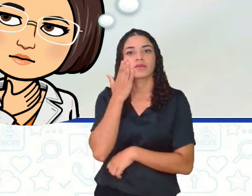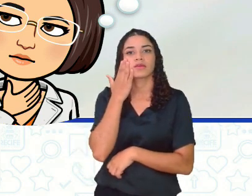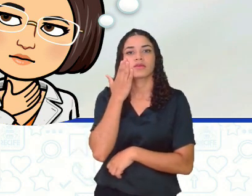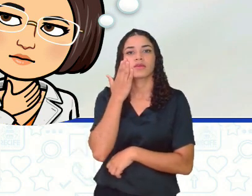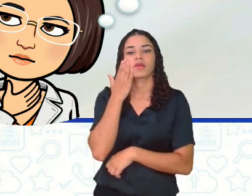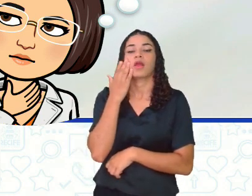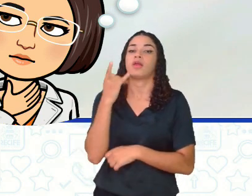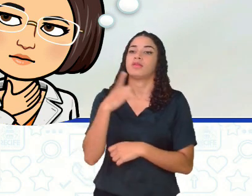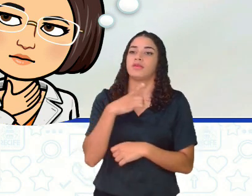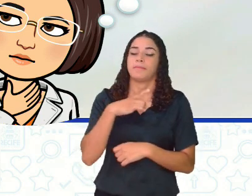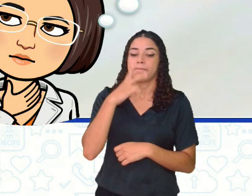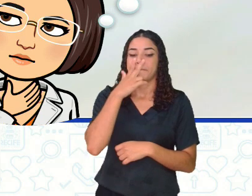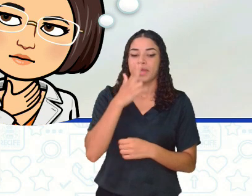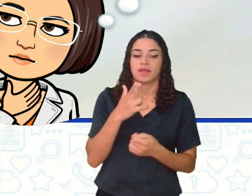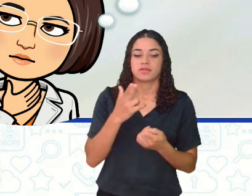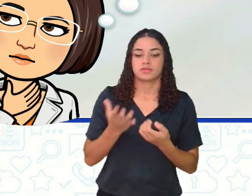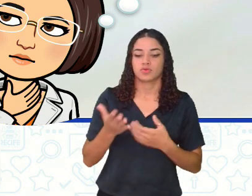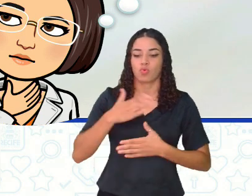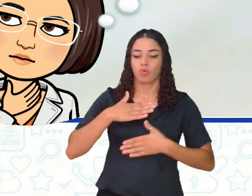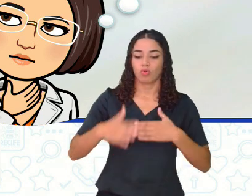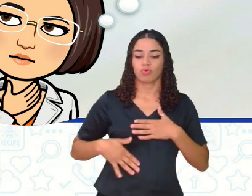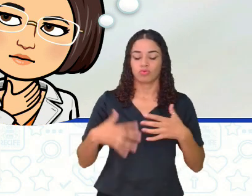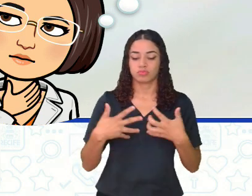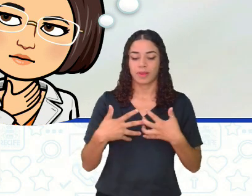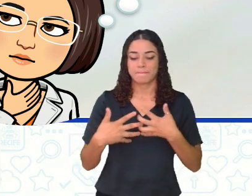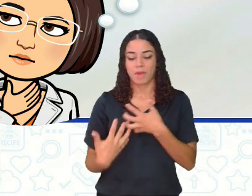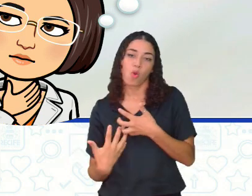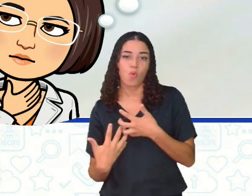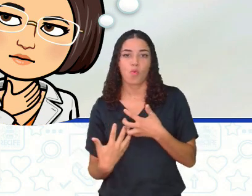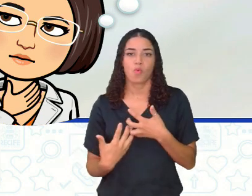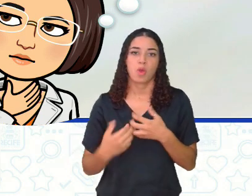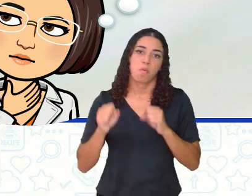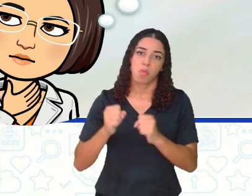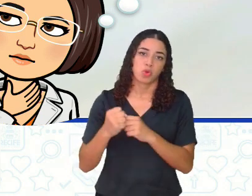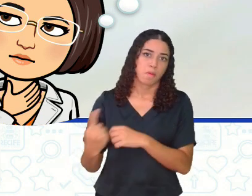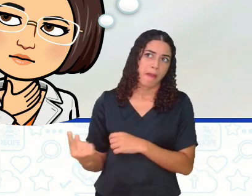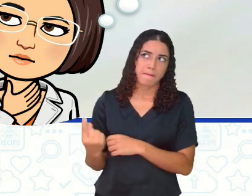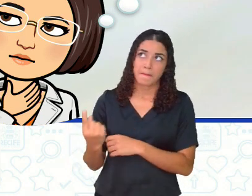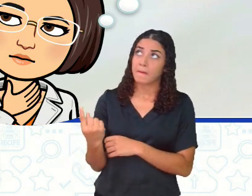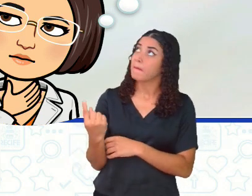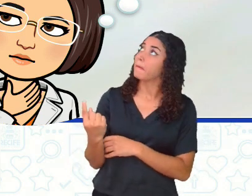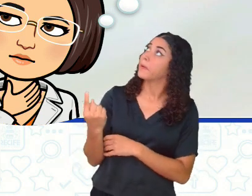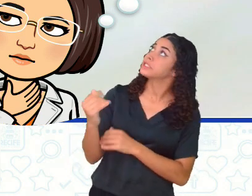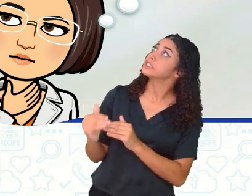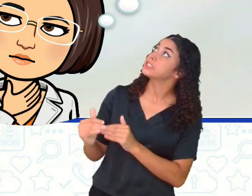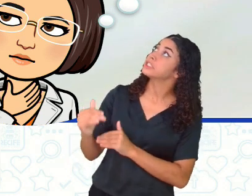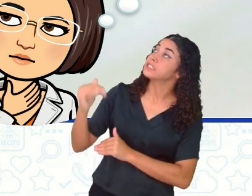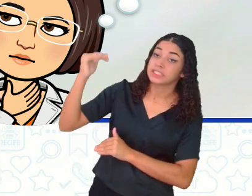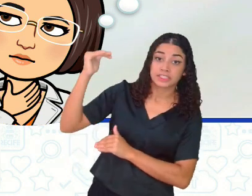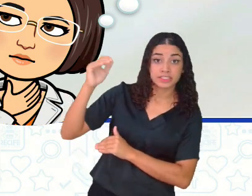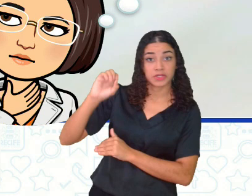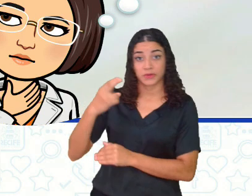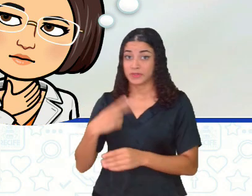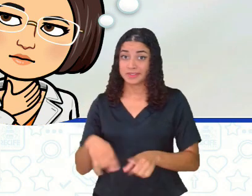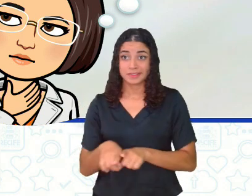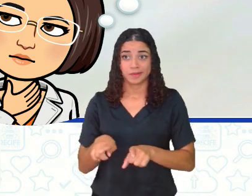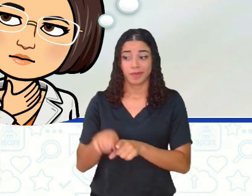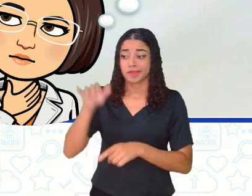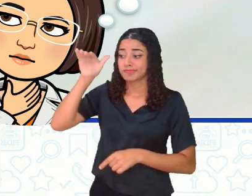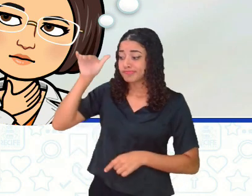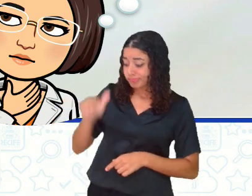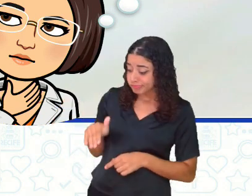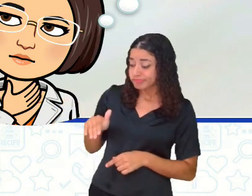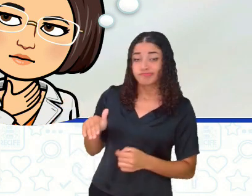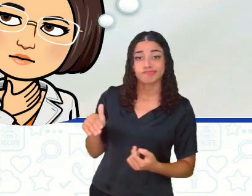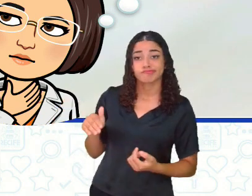disfunção que poderá acarretar um supercrescimento no indivíduo e também a questão aí do não